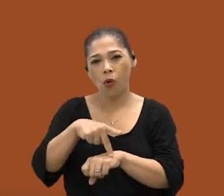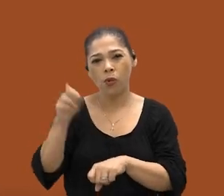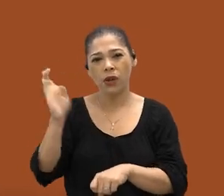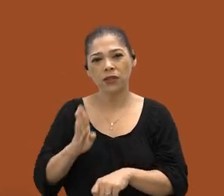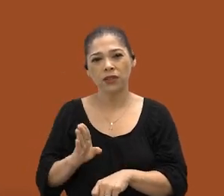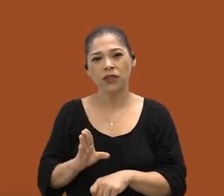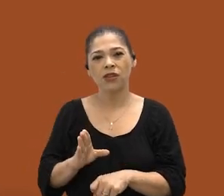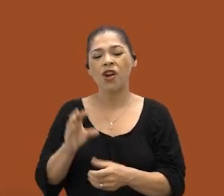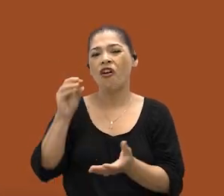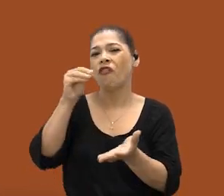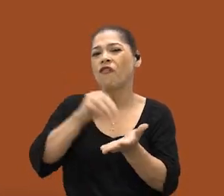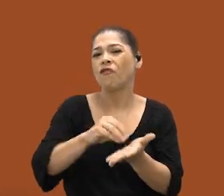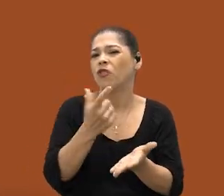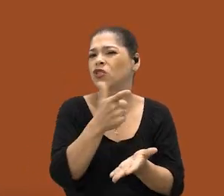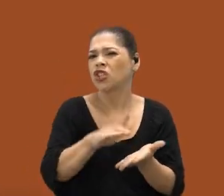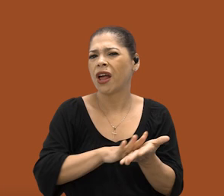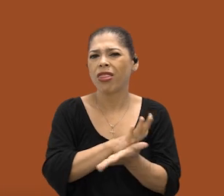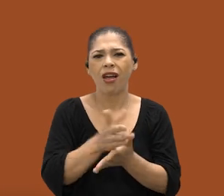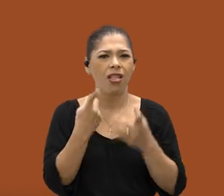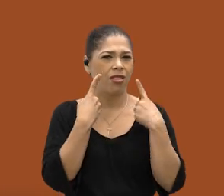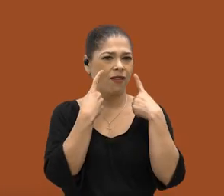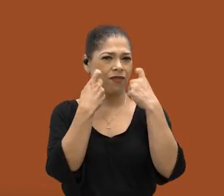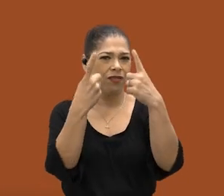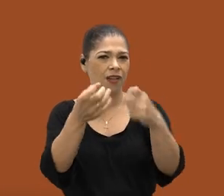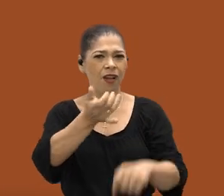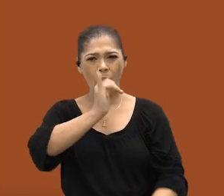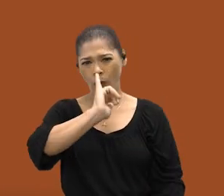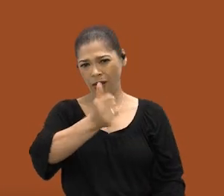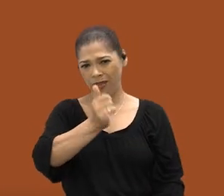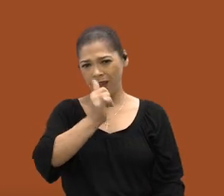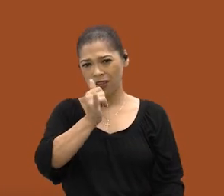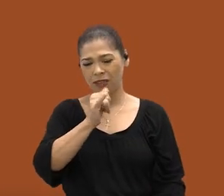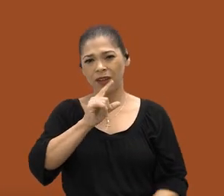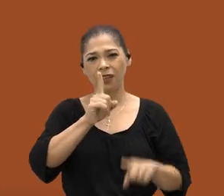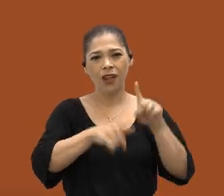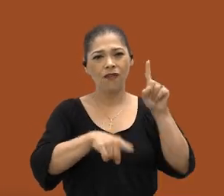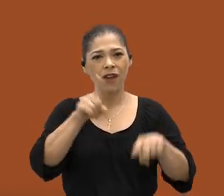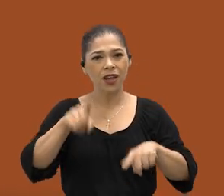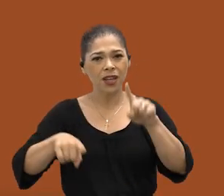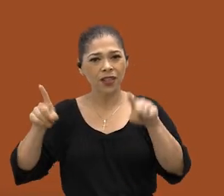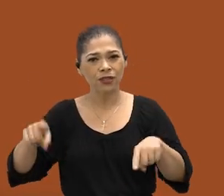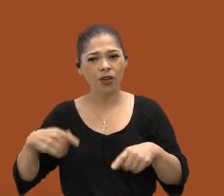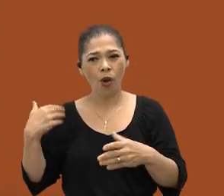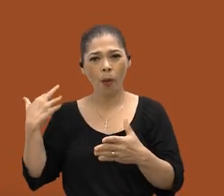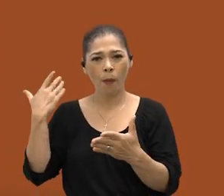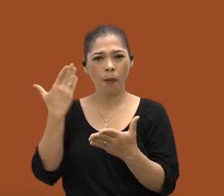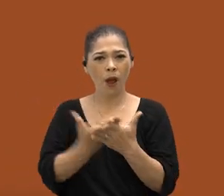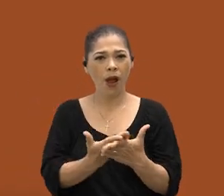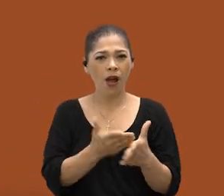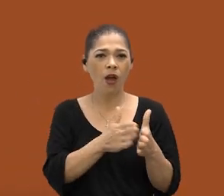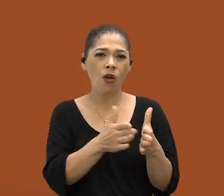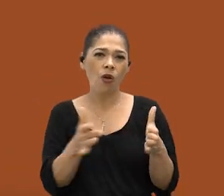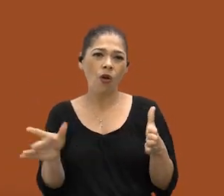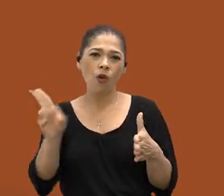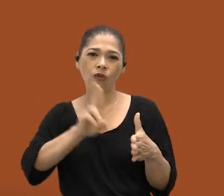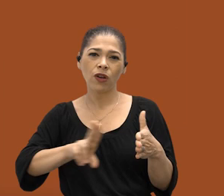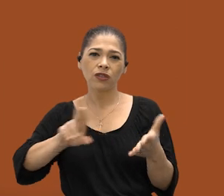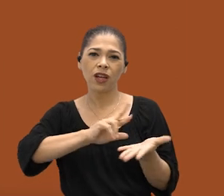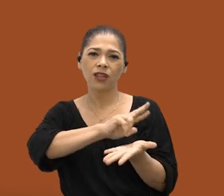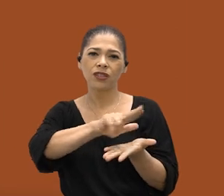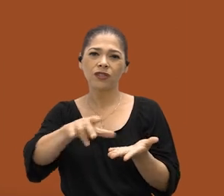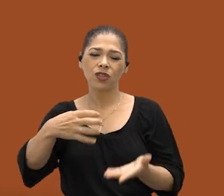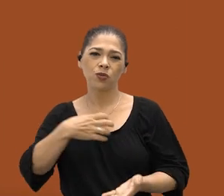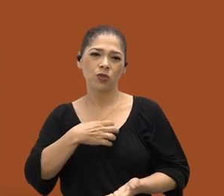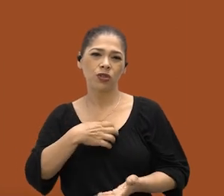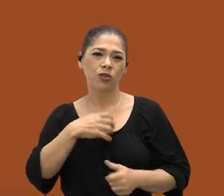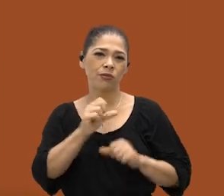marcada pela ausência de violência então é uma narrativa que sofre variações ao longo do tempo que foi utilizada de